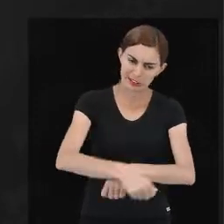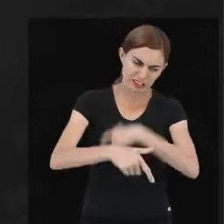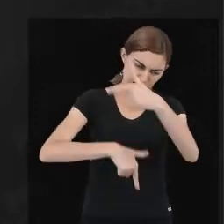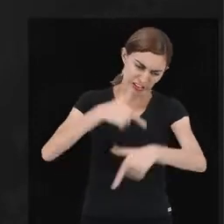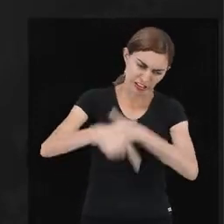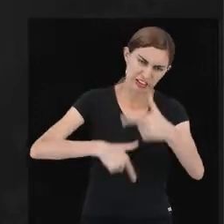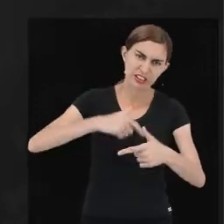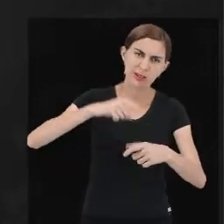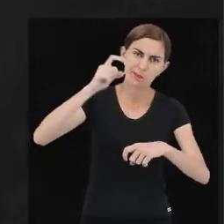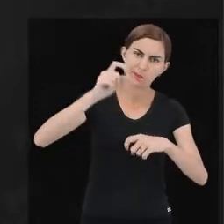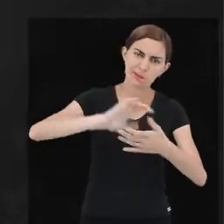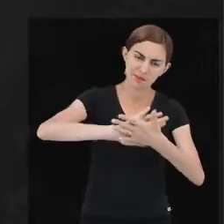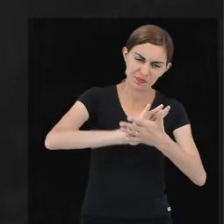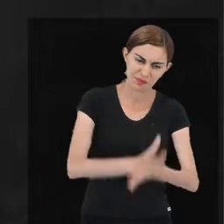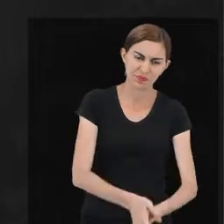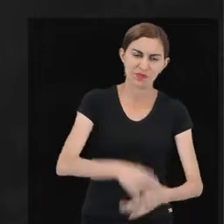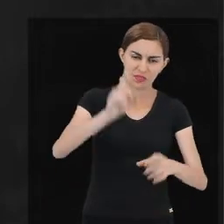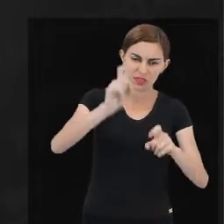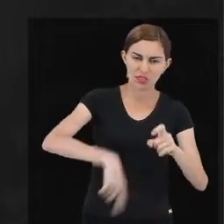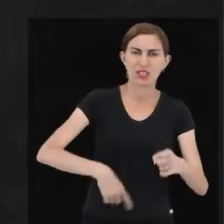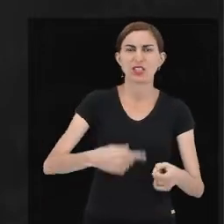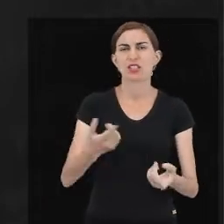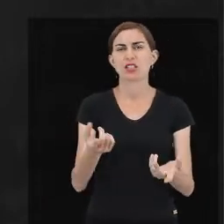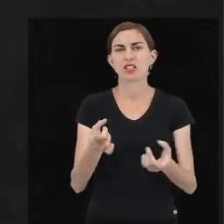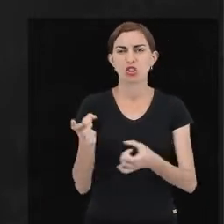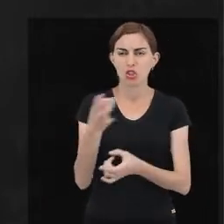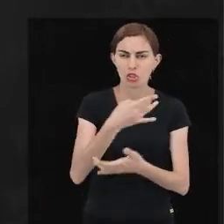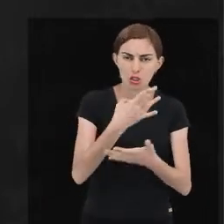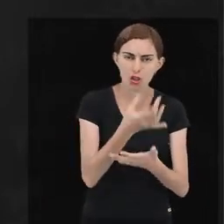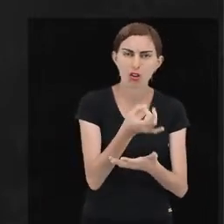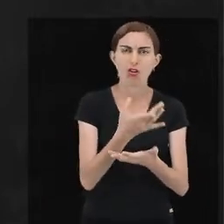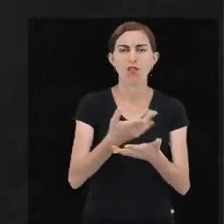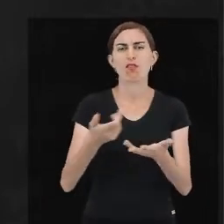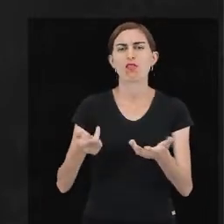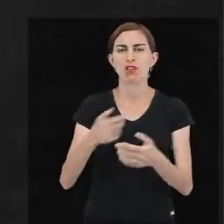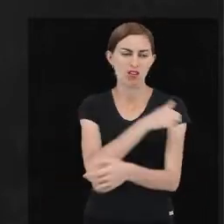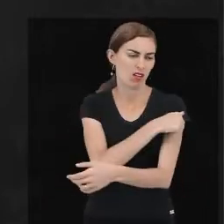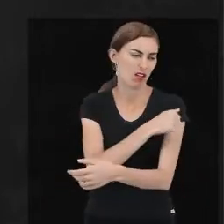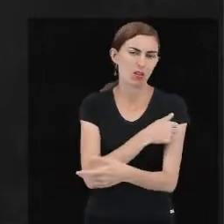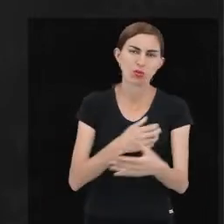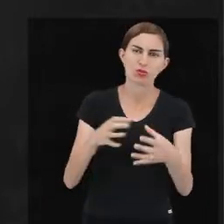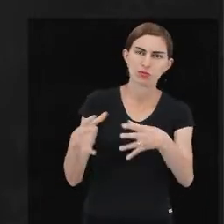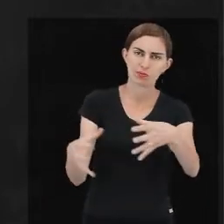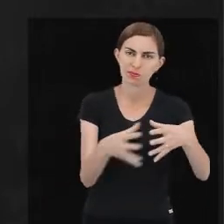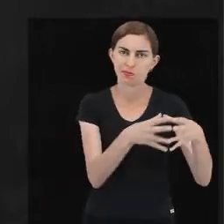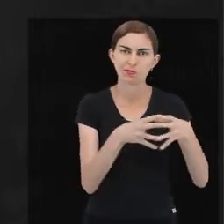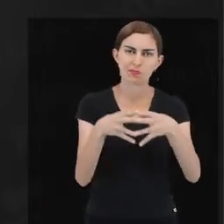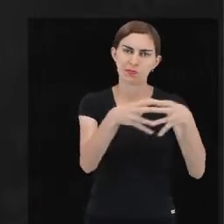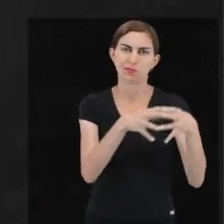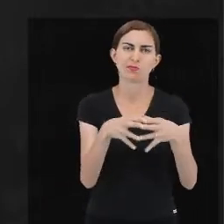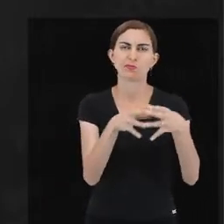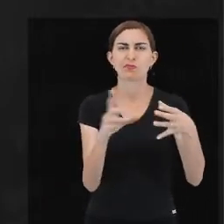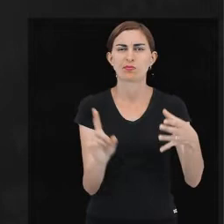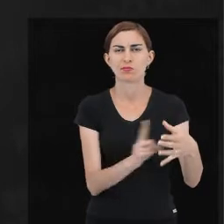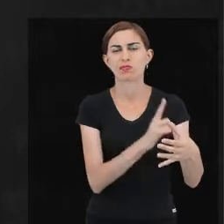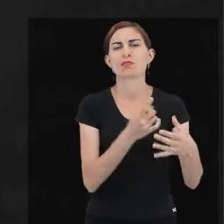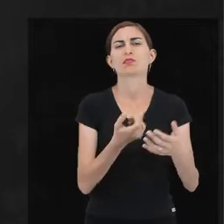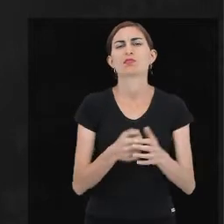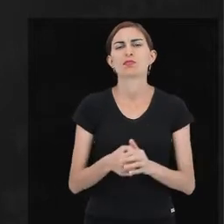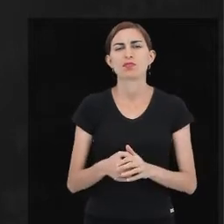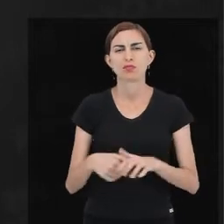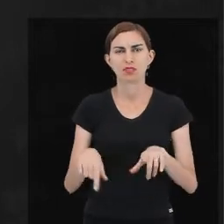escravos, exploração sexual, tráficos de droga, no qual o estudante passa a ser envolvido, vítimas de